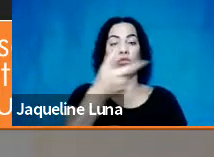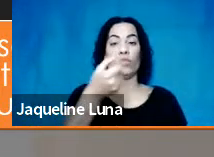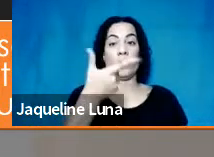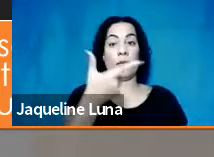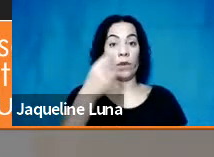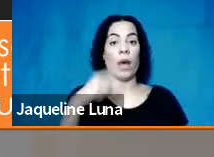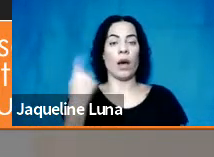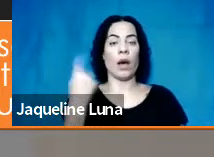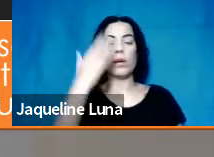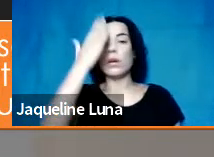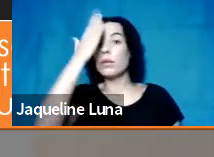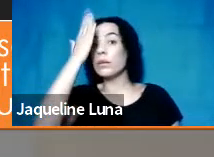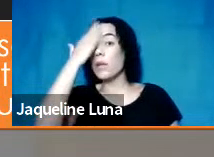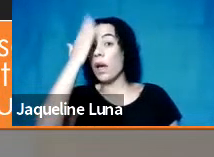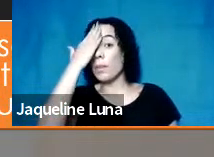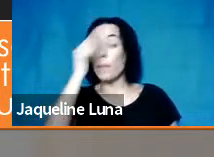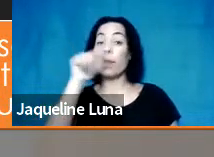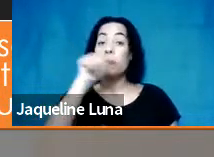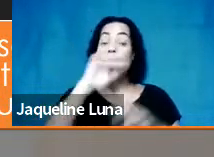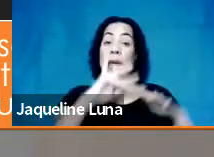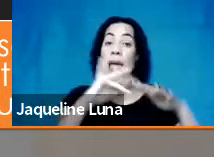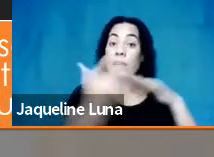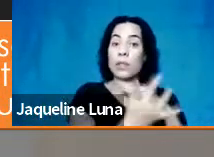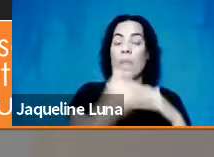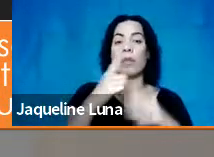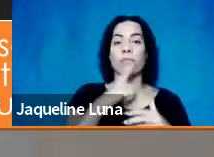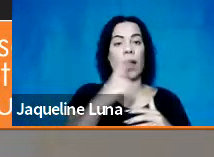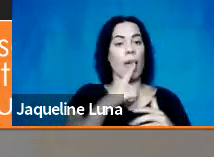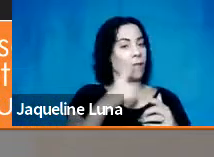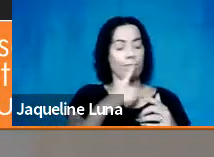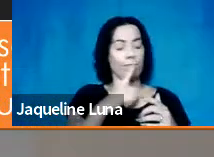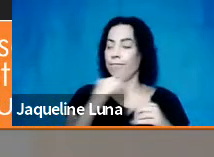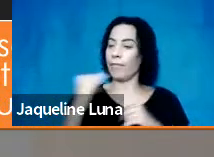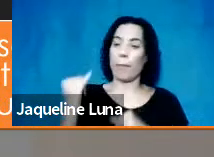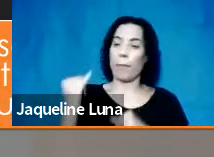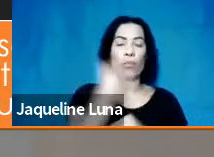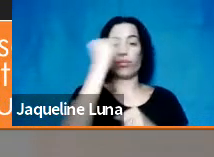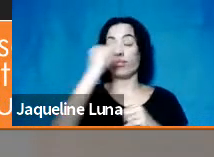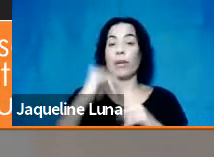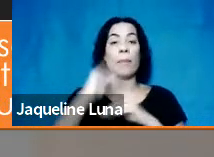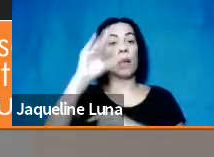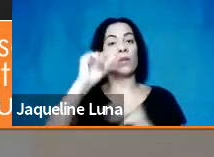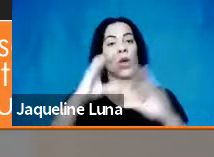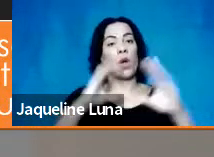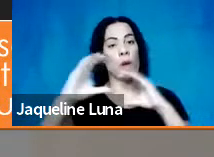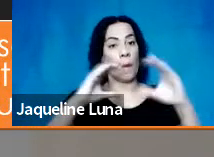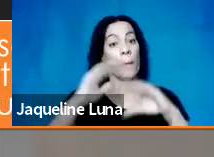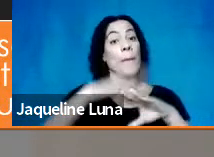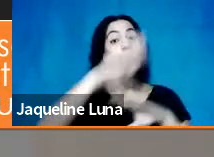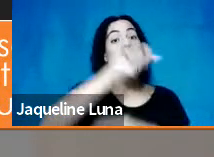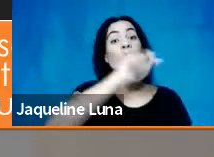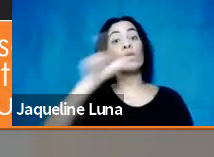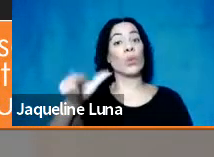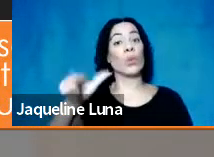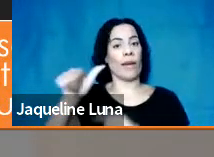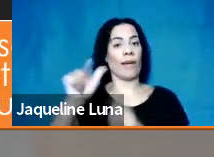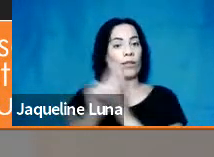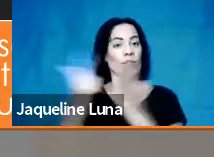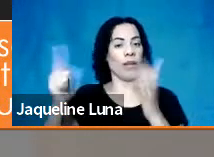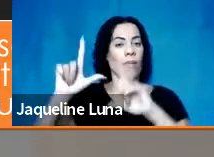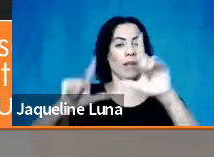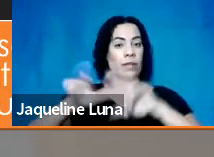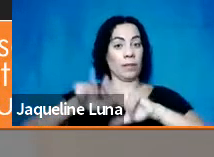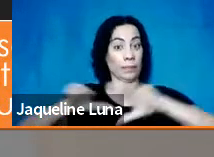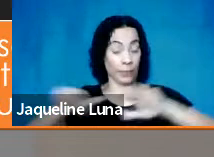que as redes sociais tinham um impacto muito grande na comunicação e muito maior, inclusive, do que a imprensa.